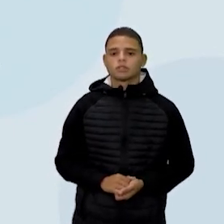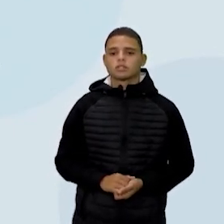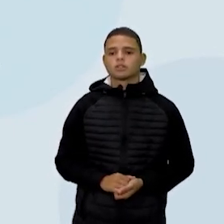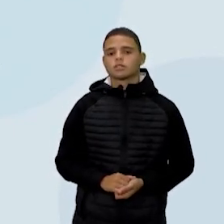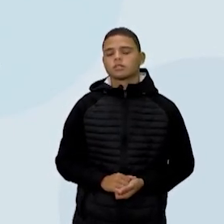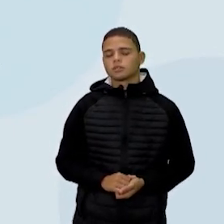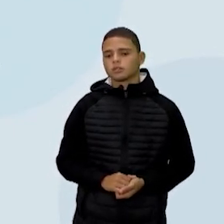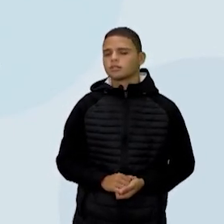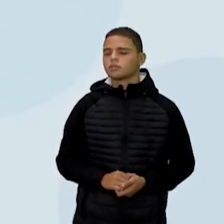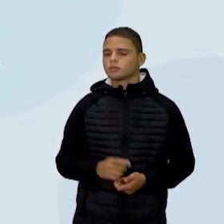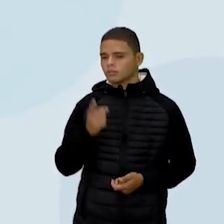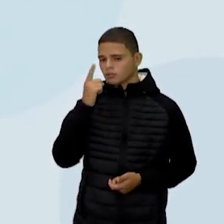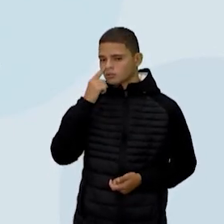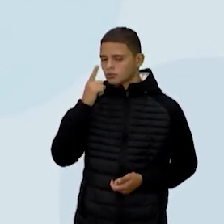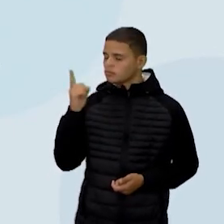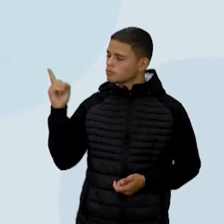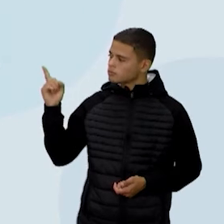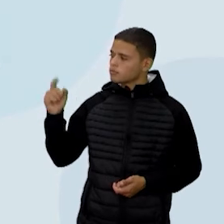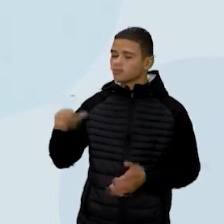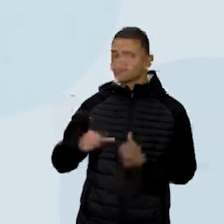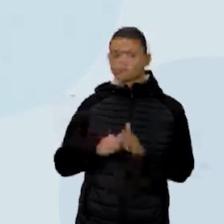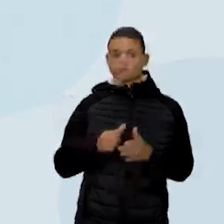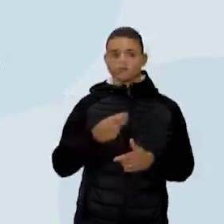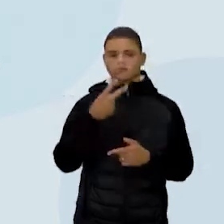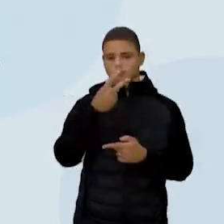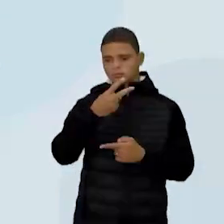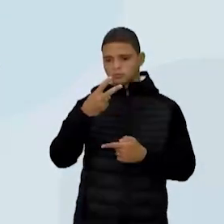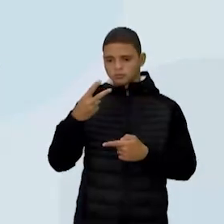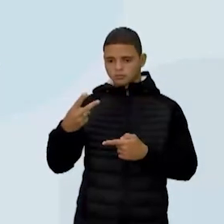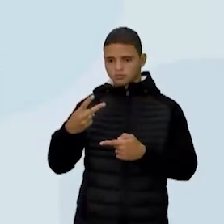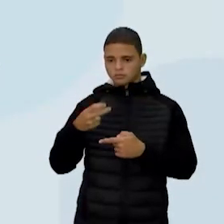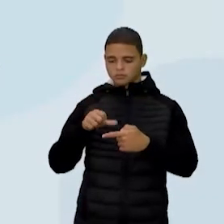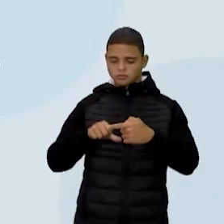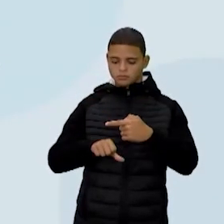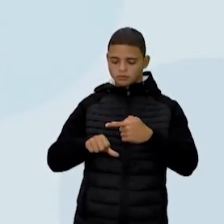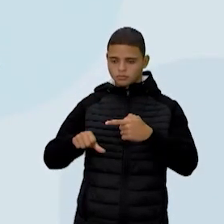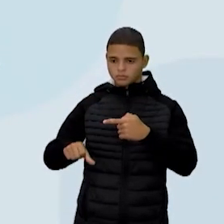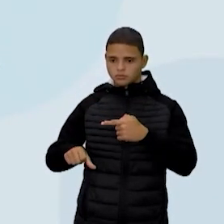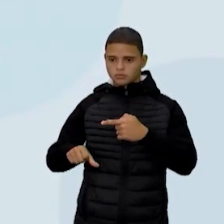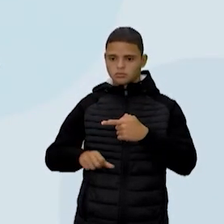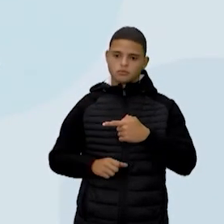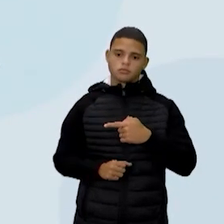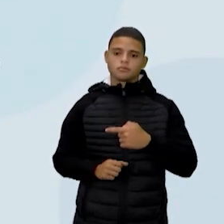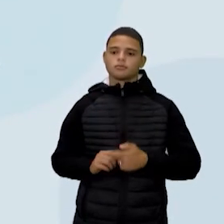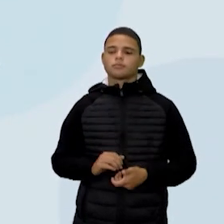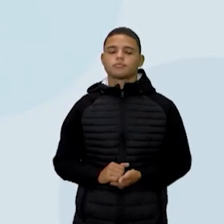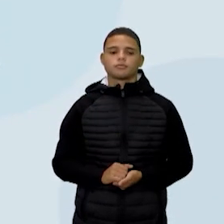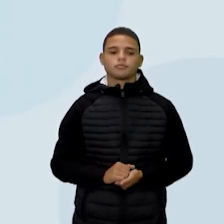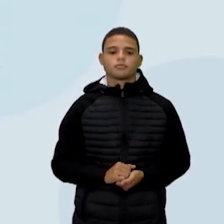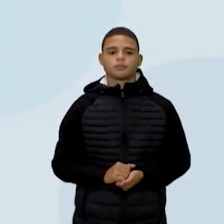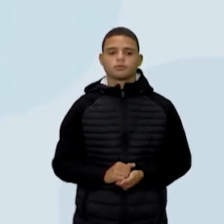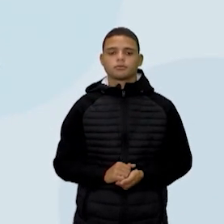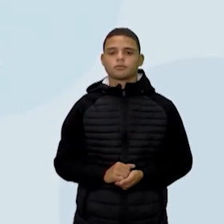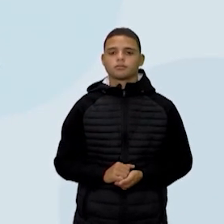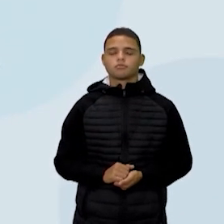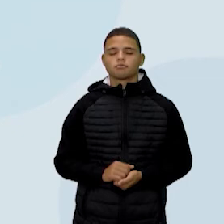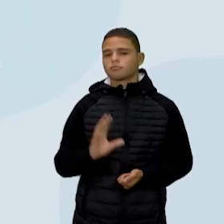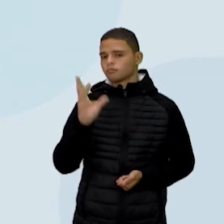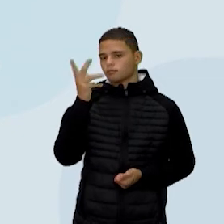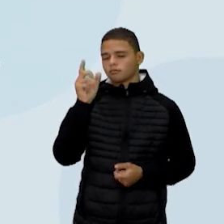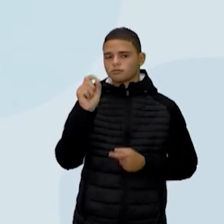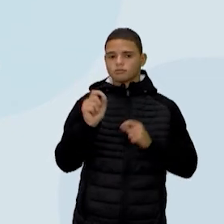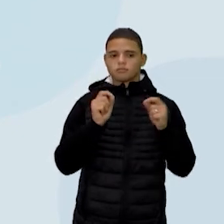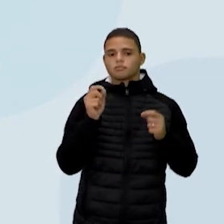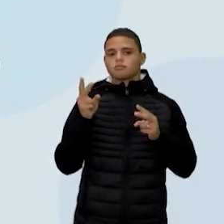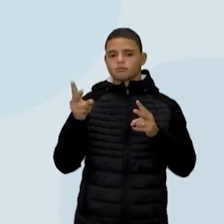fiz? Eu coloquei primeiro o 22 aqui e o 99 embaixo, né? E aí, gente, o que aconteceu?